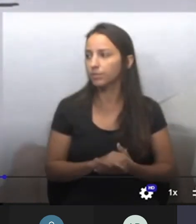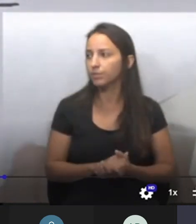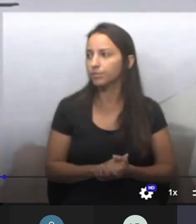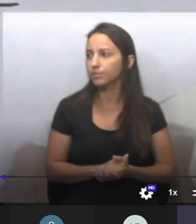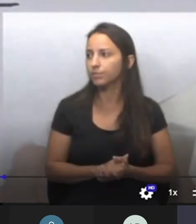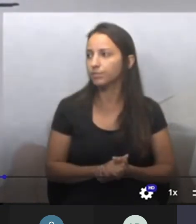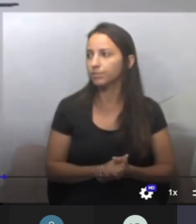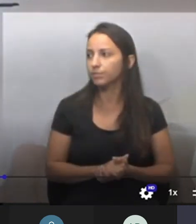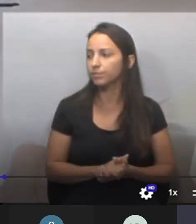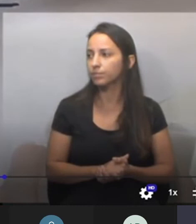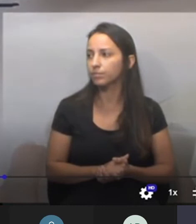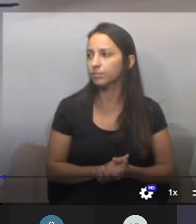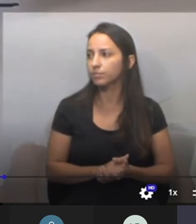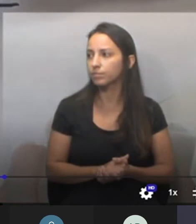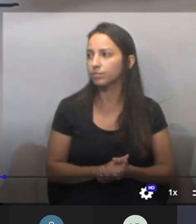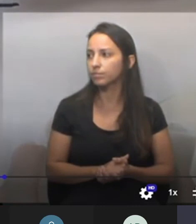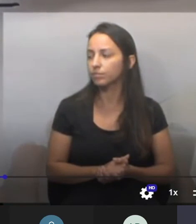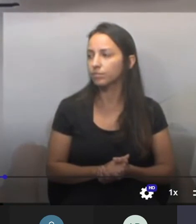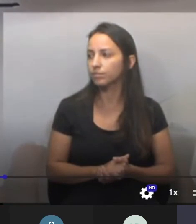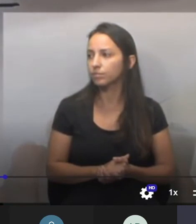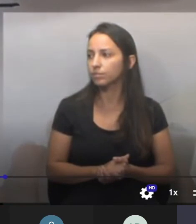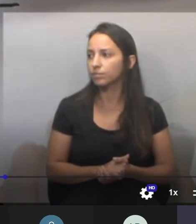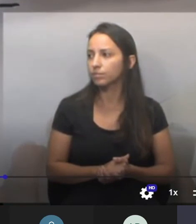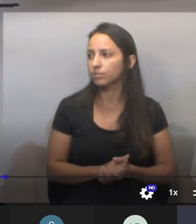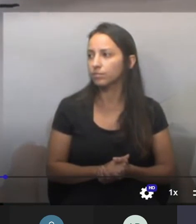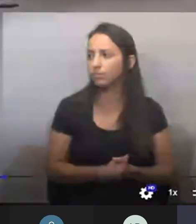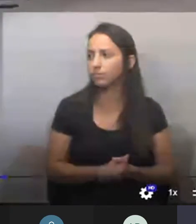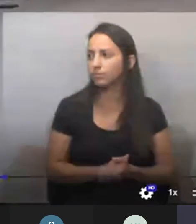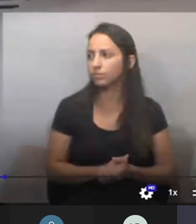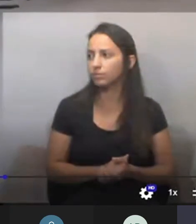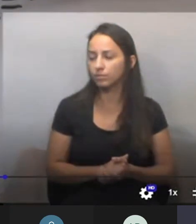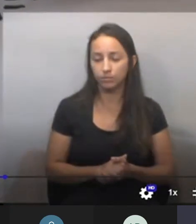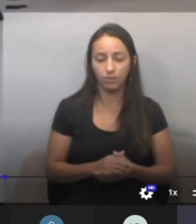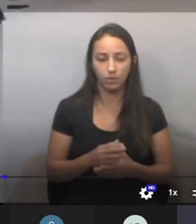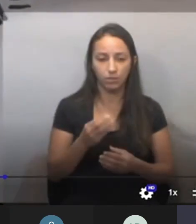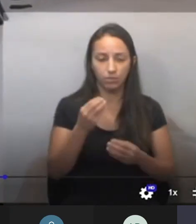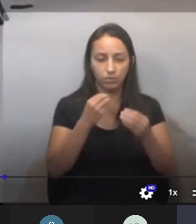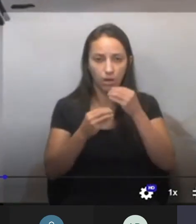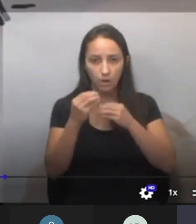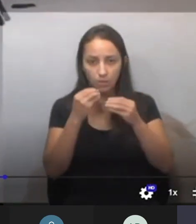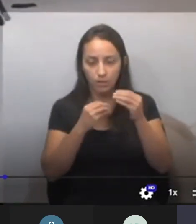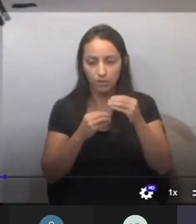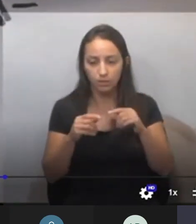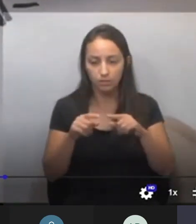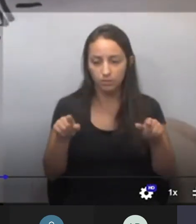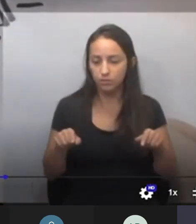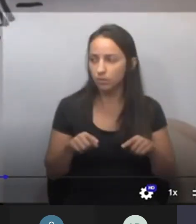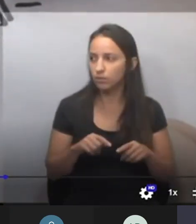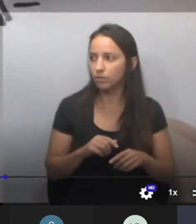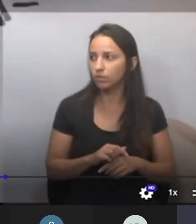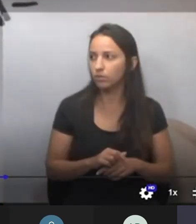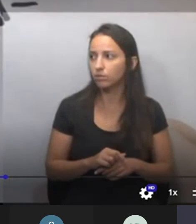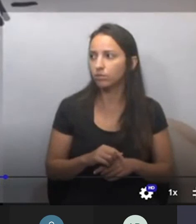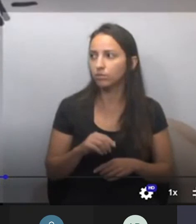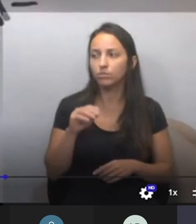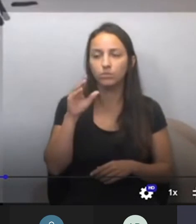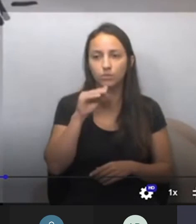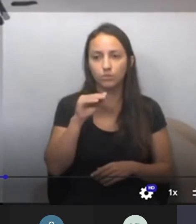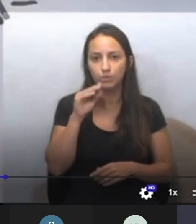aqui, ok? Então, aqui, setor de alimentação e